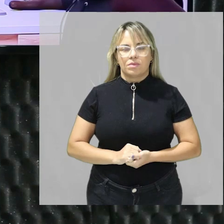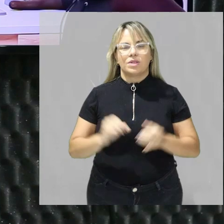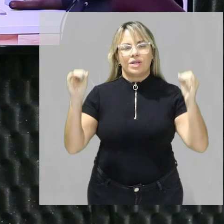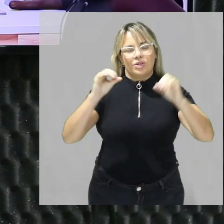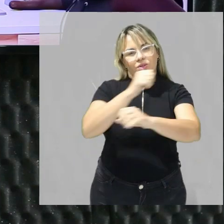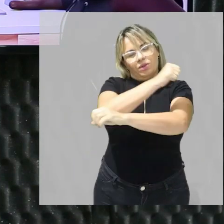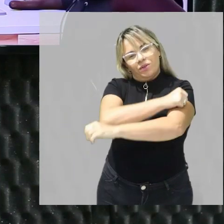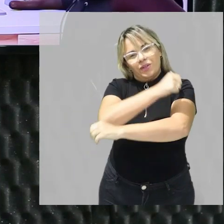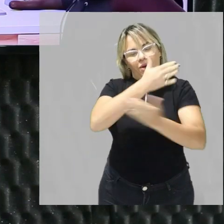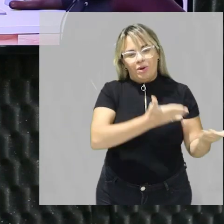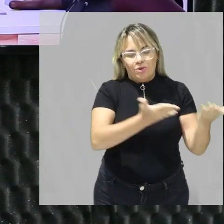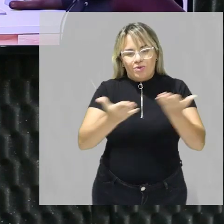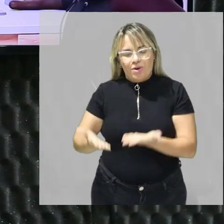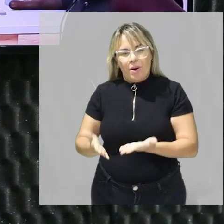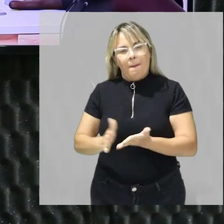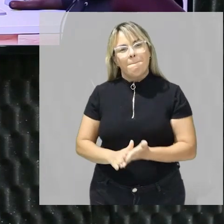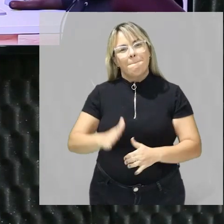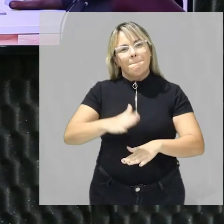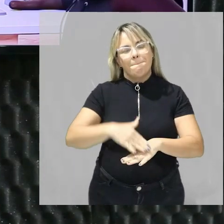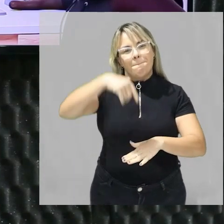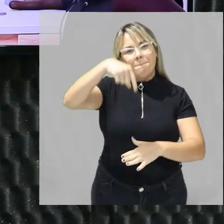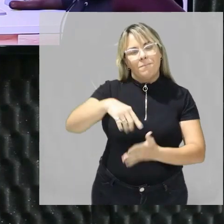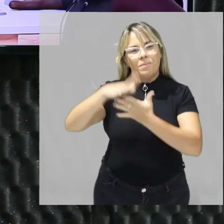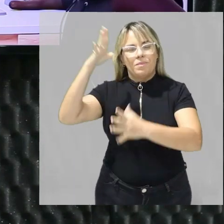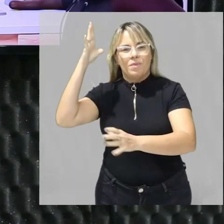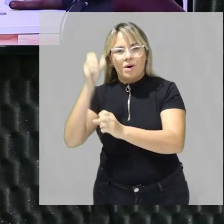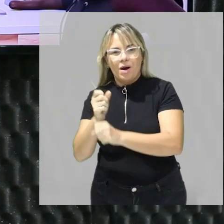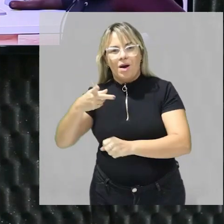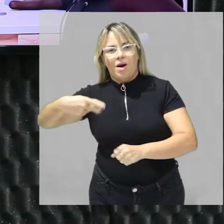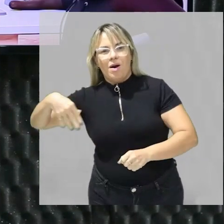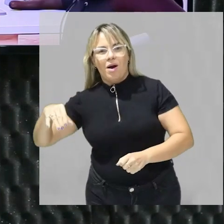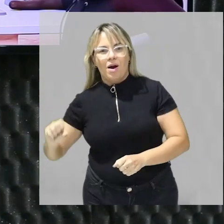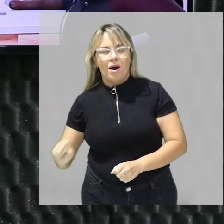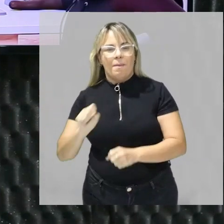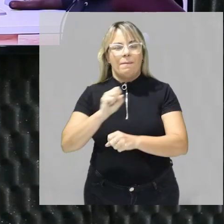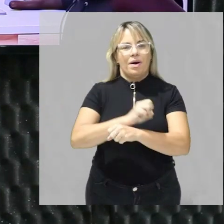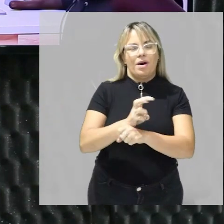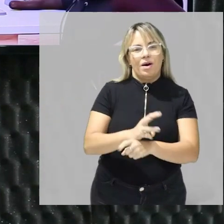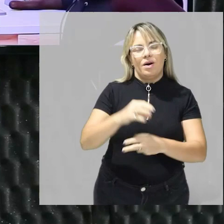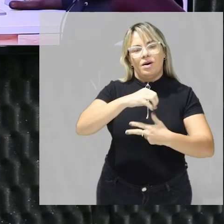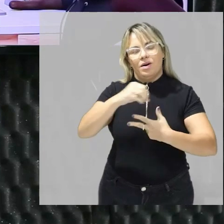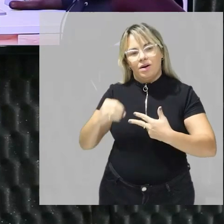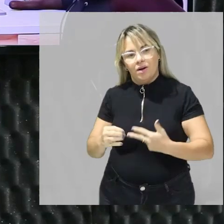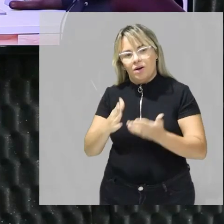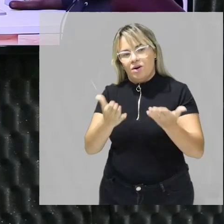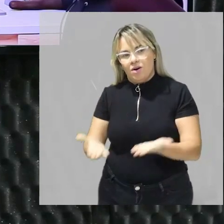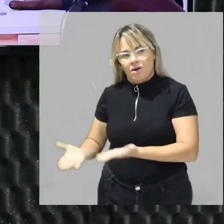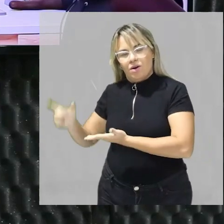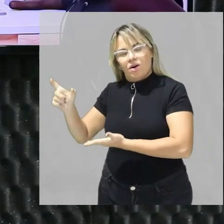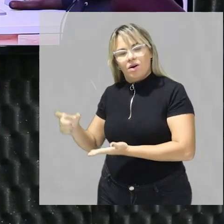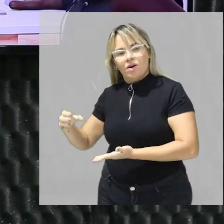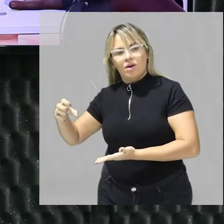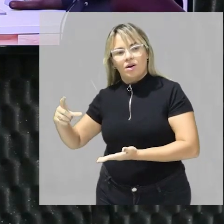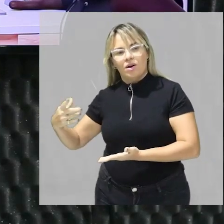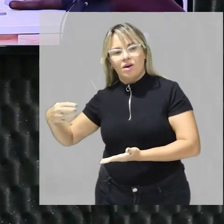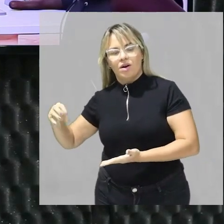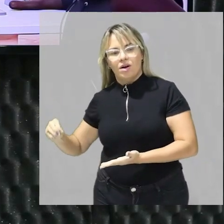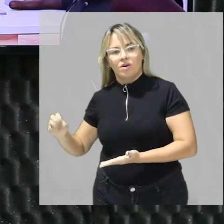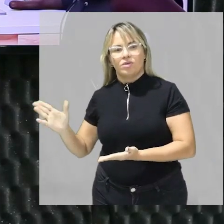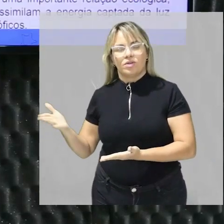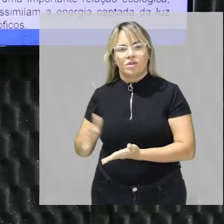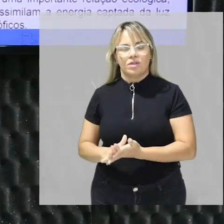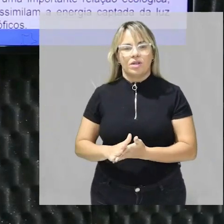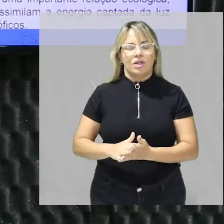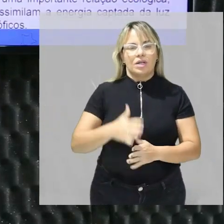Fala galerinha, sejam bem-vindos a mais uma aula de revisão do Paizoema Enem, aqui é o professor Celso Almeida e vamos para mais uma aula de